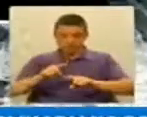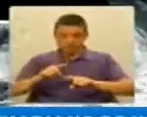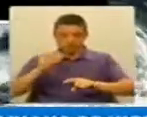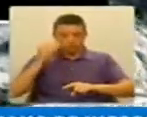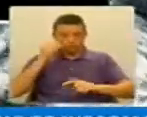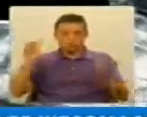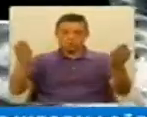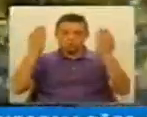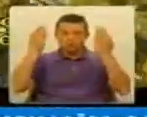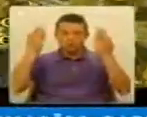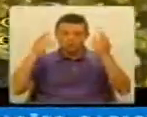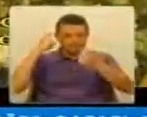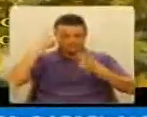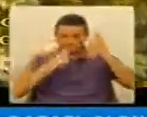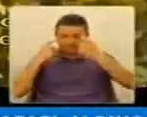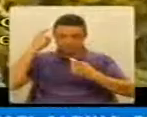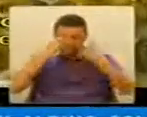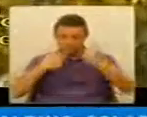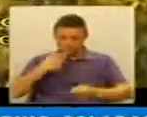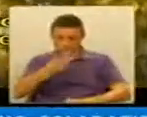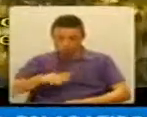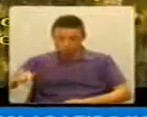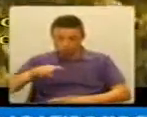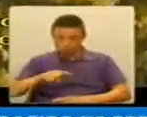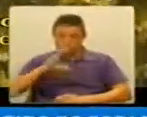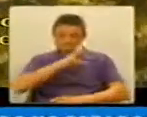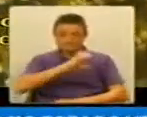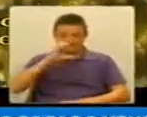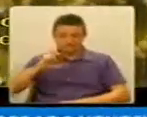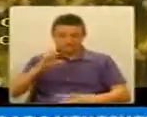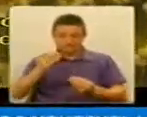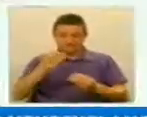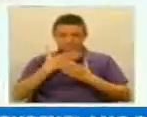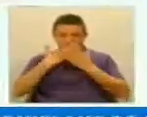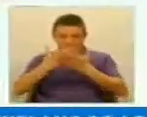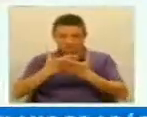homenagem ao pensamento dele sobre o nosso tempo e a nossa ciência. Miguel, obrigada. Obrigado, Sandra.